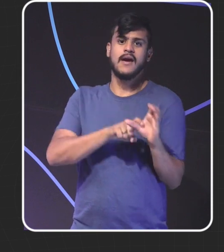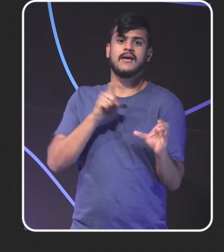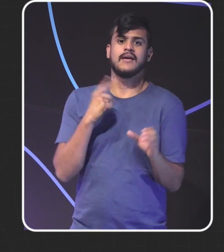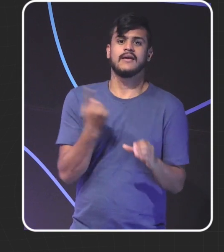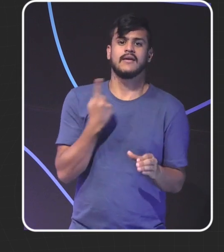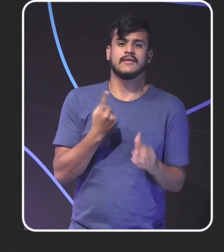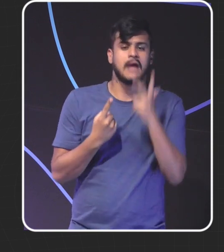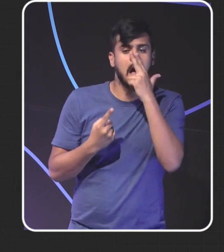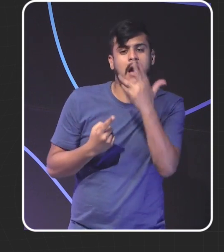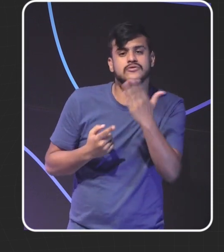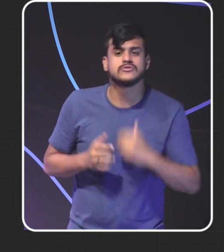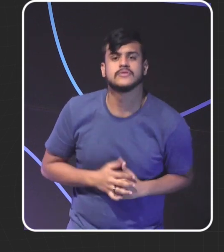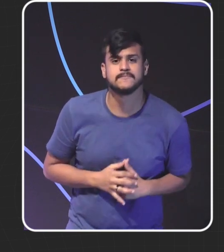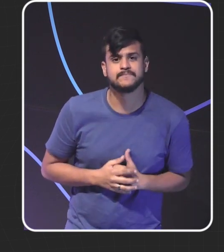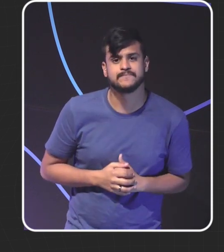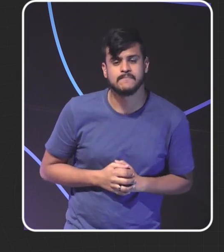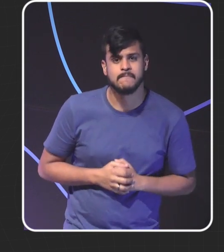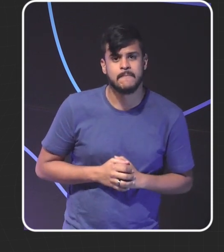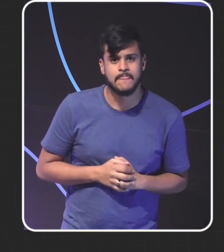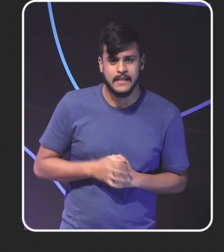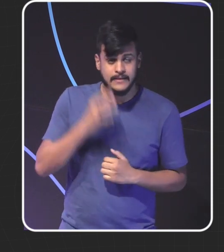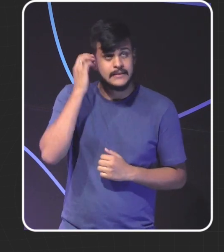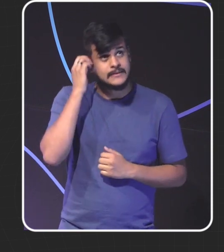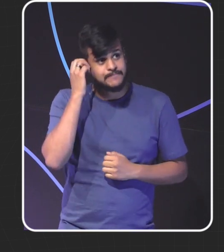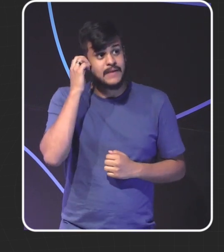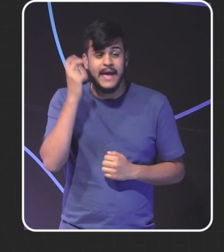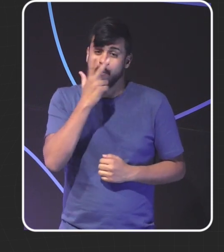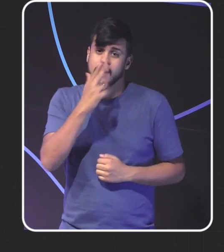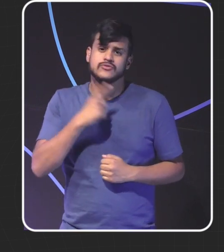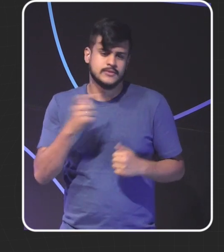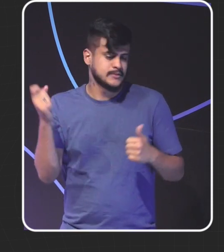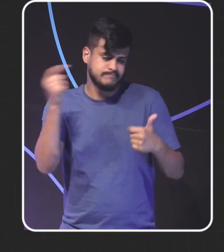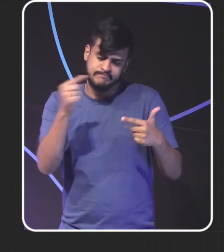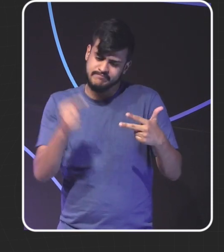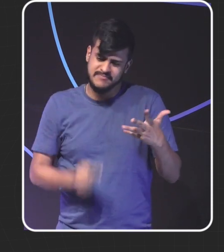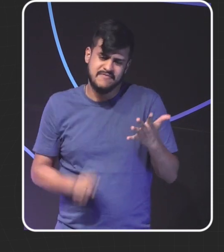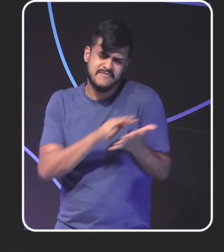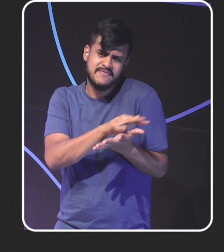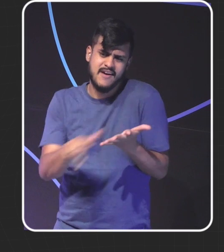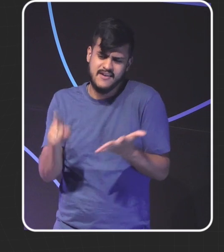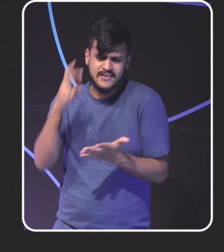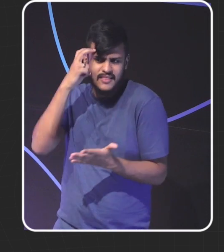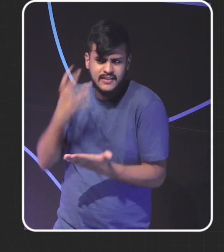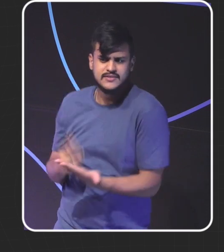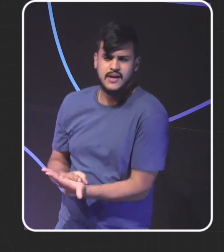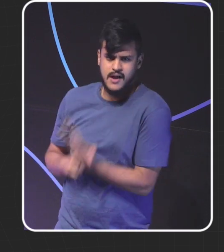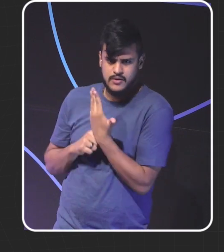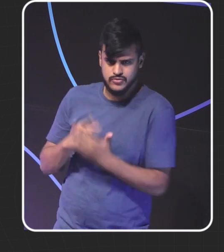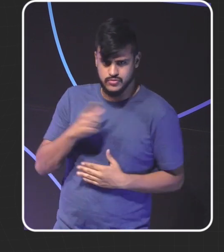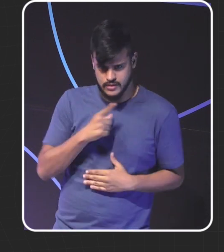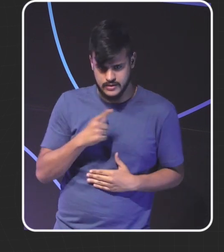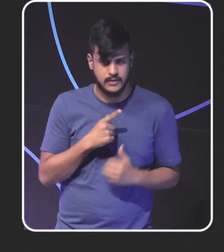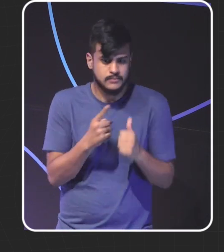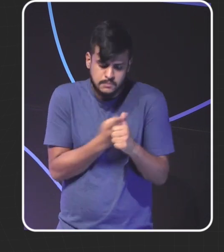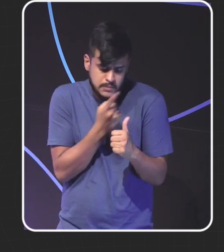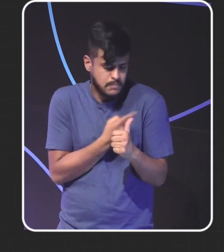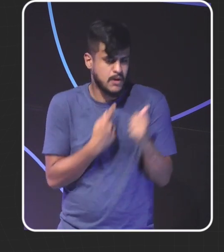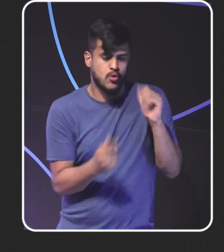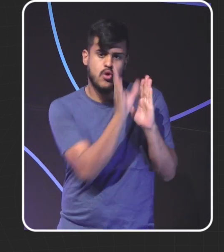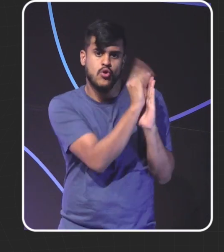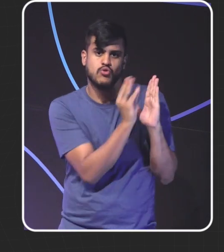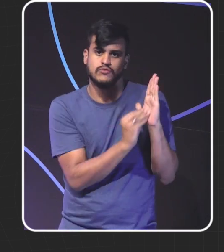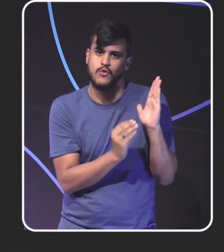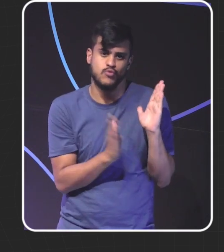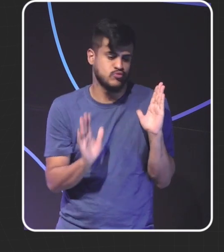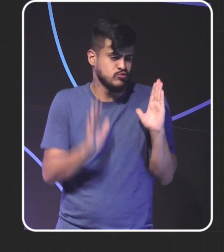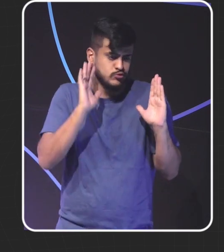em geral. Eu acho que são várias possibilidades que eu vejo, né? Além do conteúdo em si, que a gente